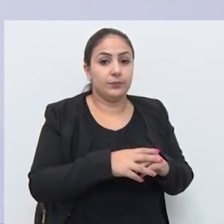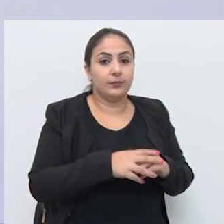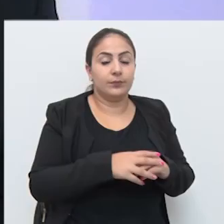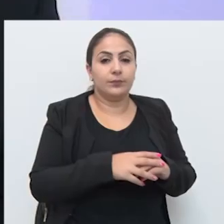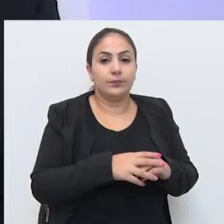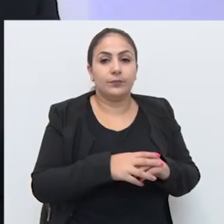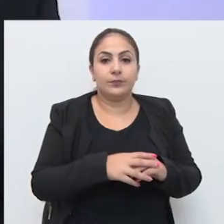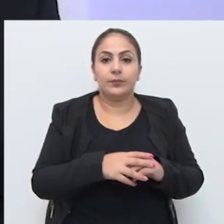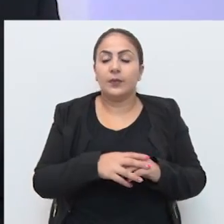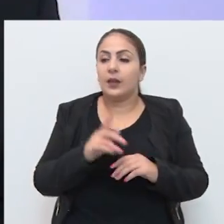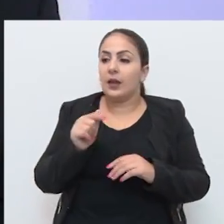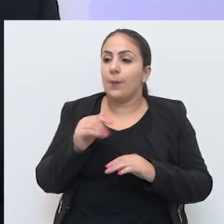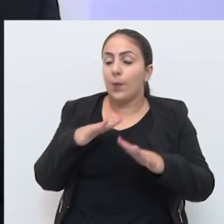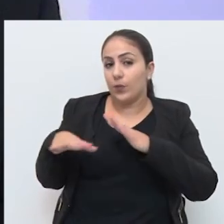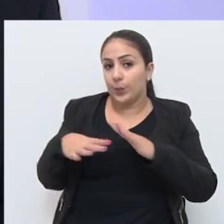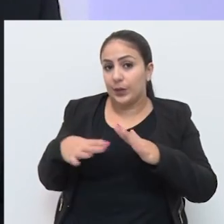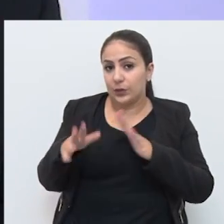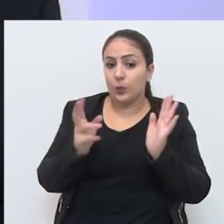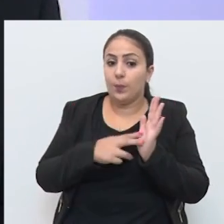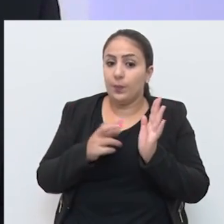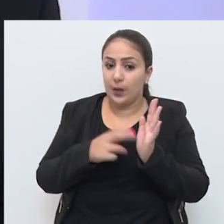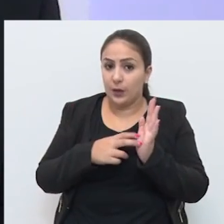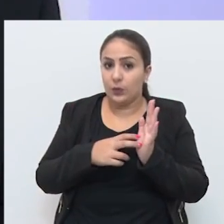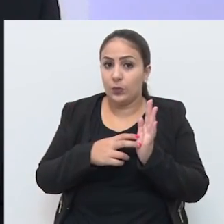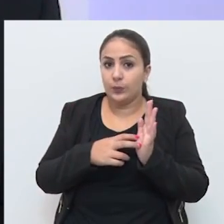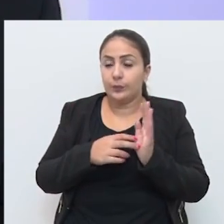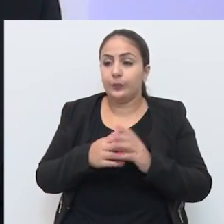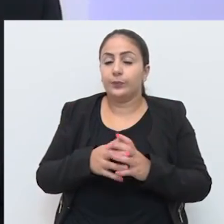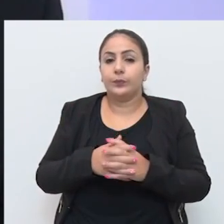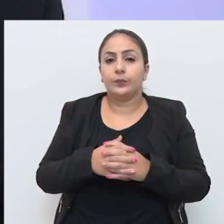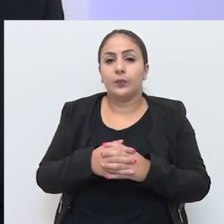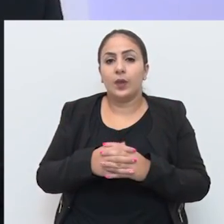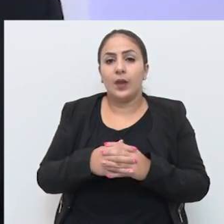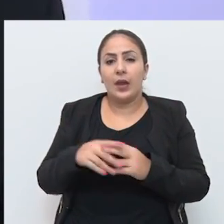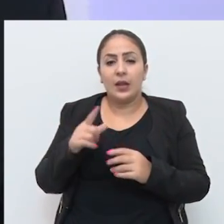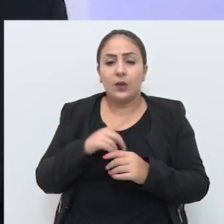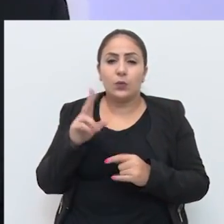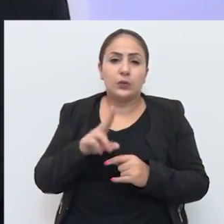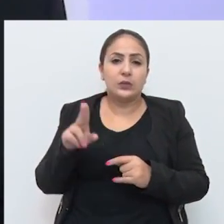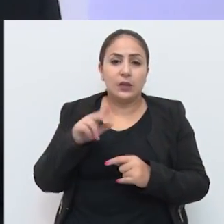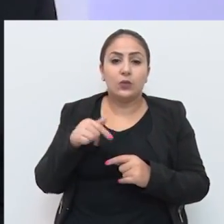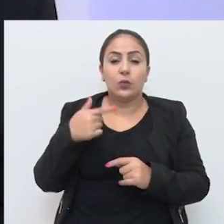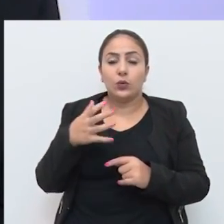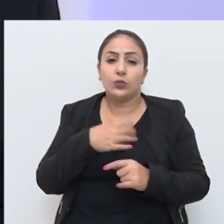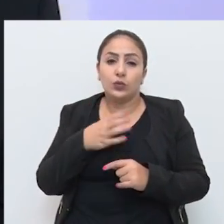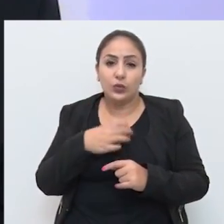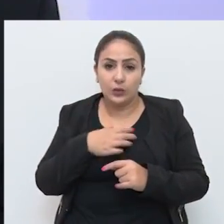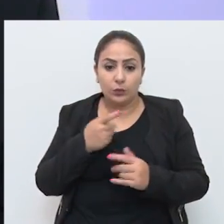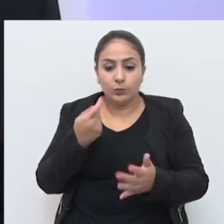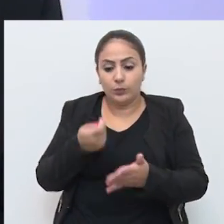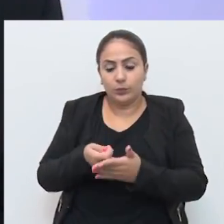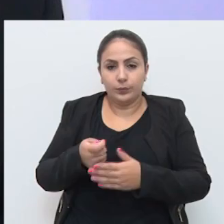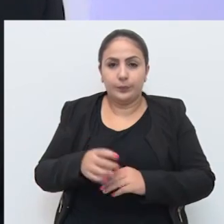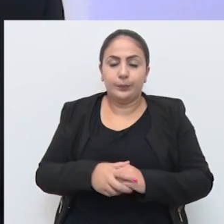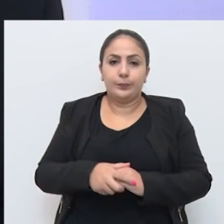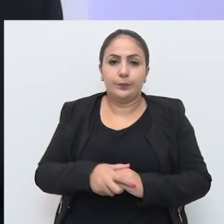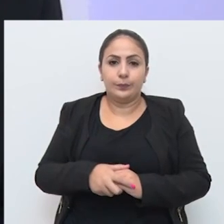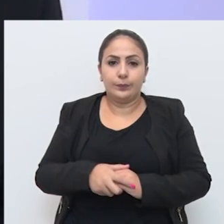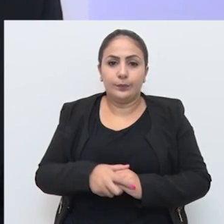isso? A movimentação bancária em si, ela vai ser cruzada com outro critério de obrigatoriedade,